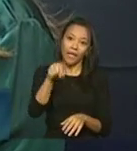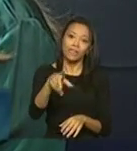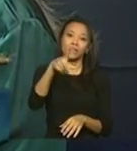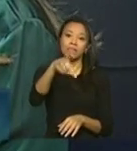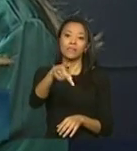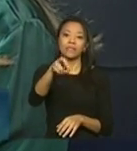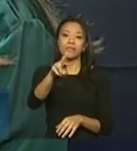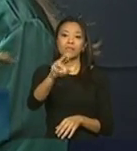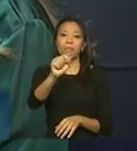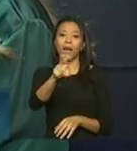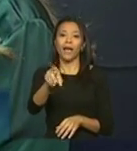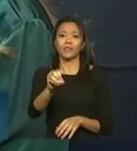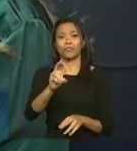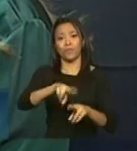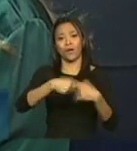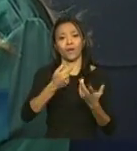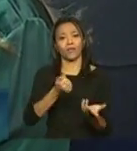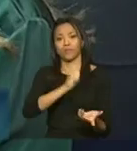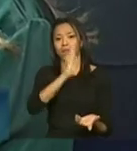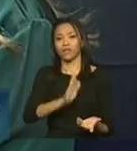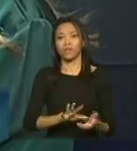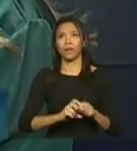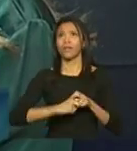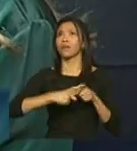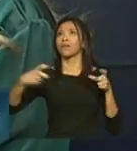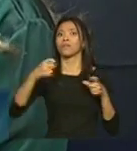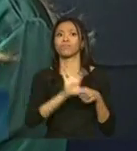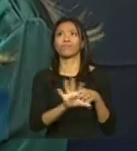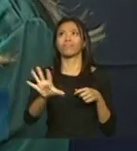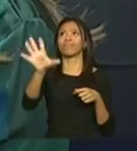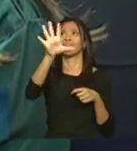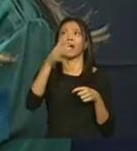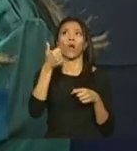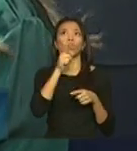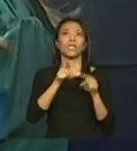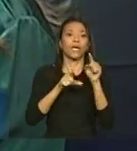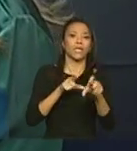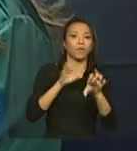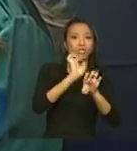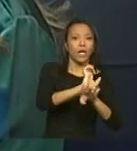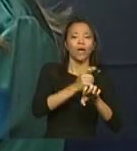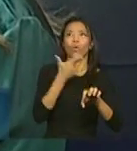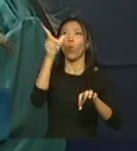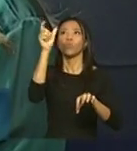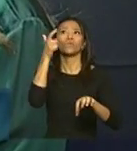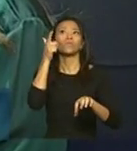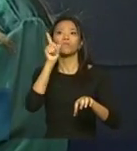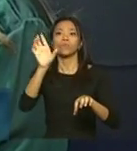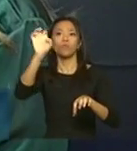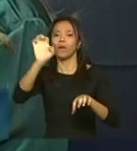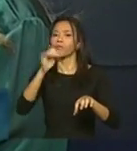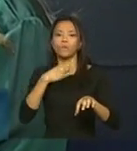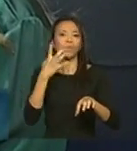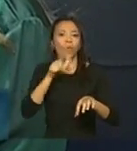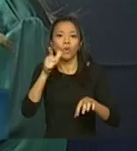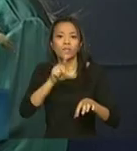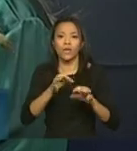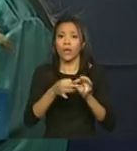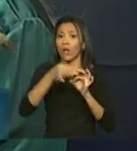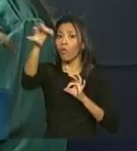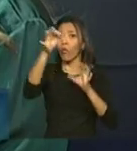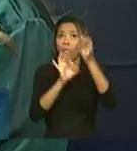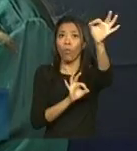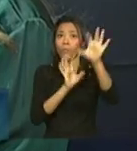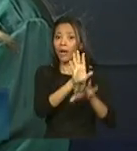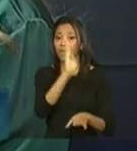enorme, como vocês viram, um estado pode alcançar, o outro não, já alcançou, outro não, e tem situações muito